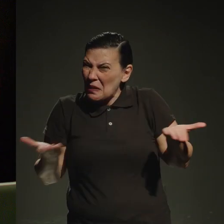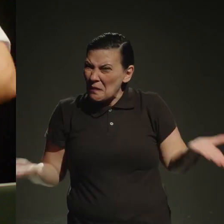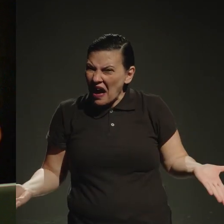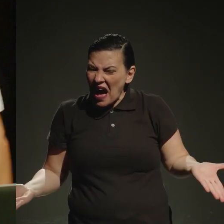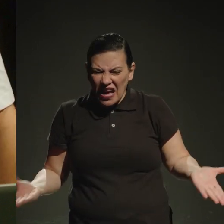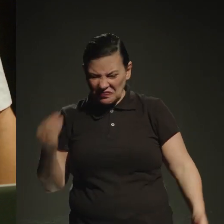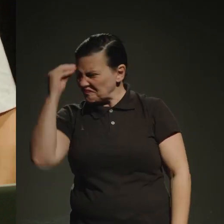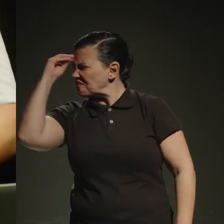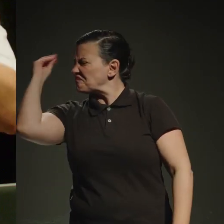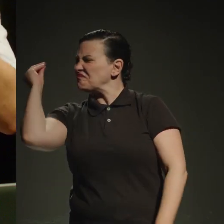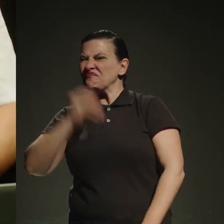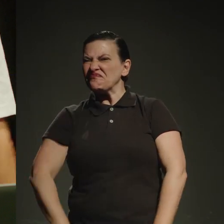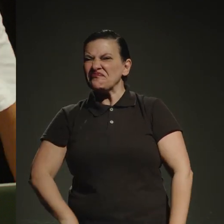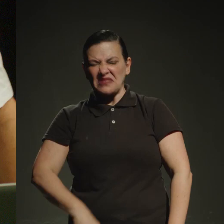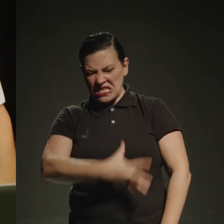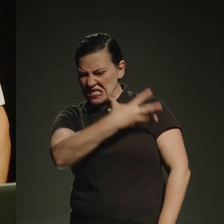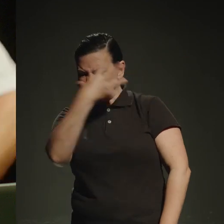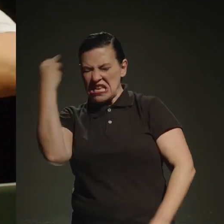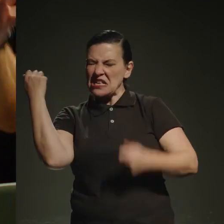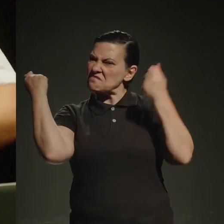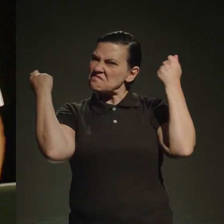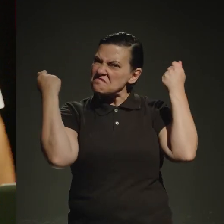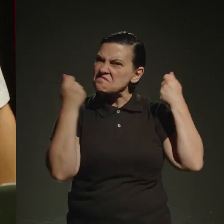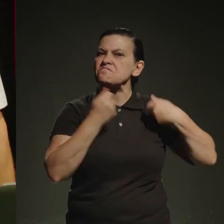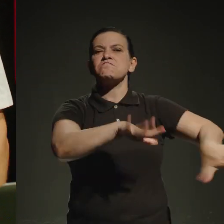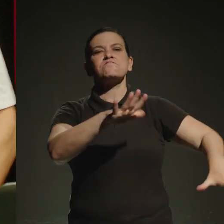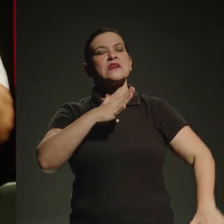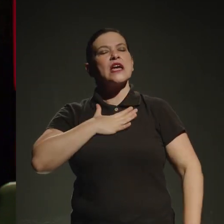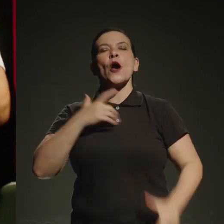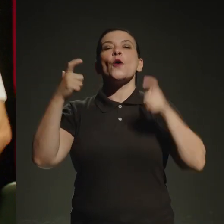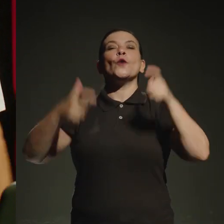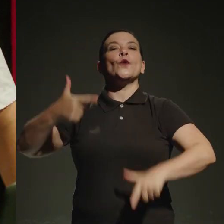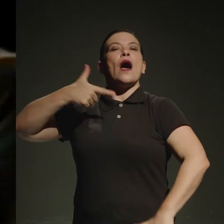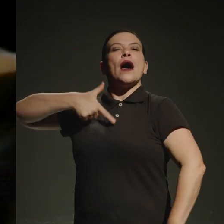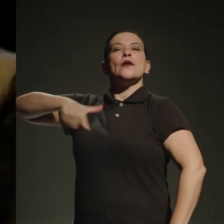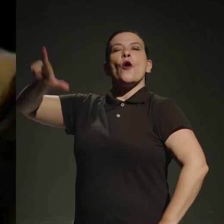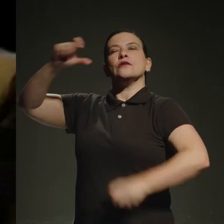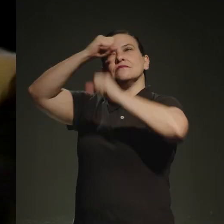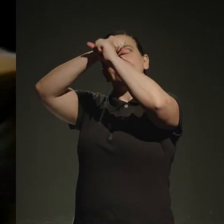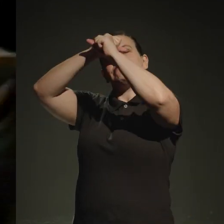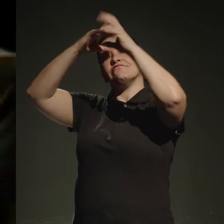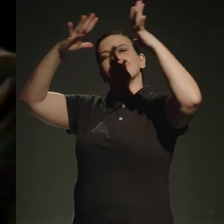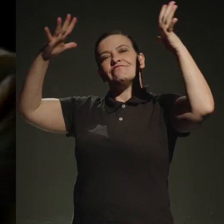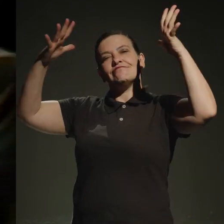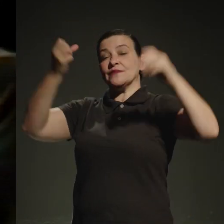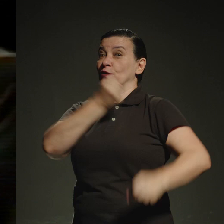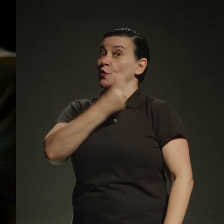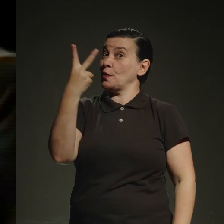30 anos. Agora é tarde. Eu cansei. Me esquece, Guilherme. Eu fui me embora